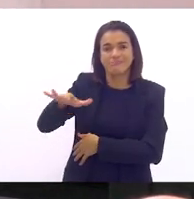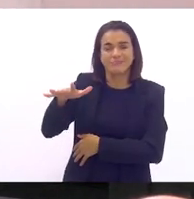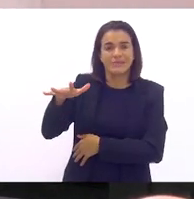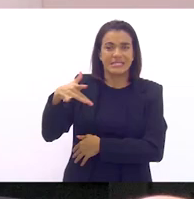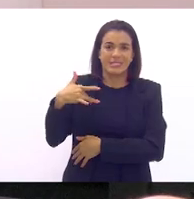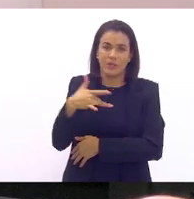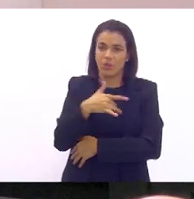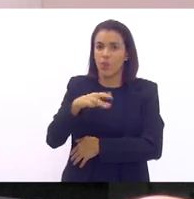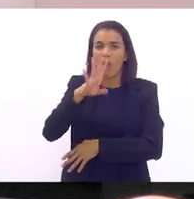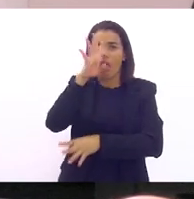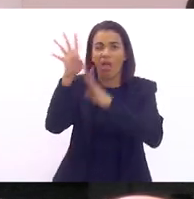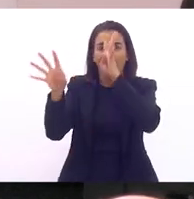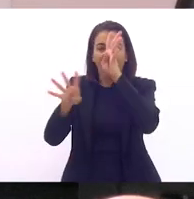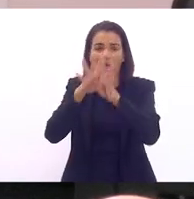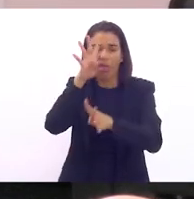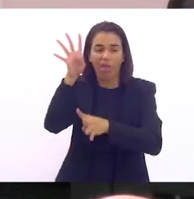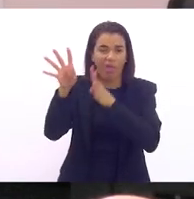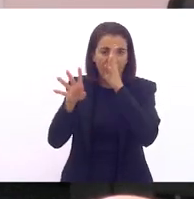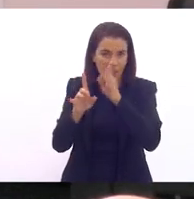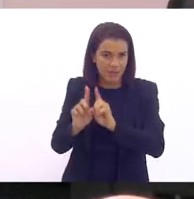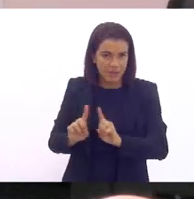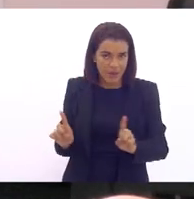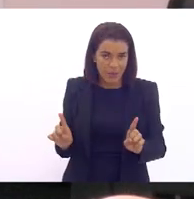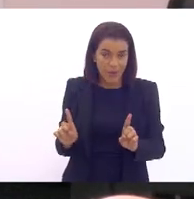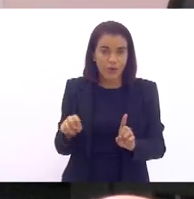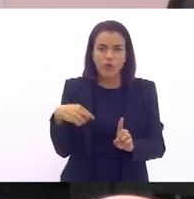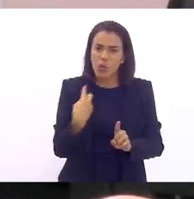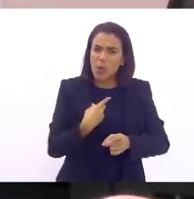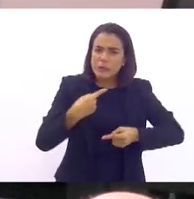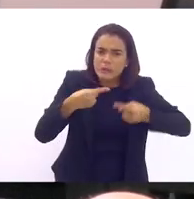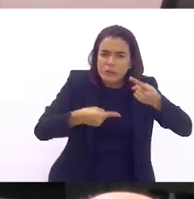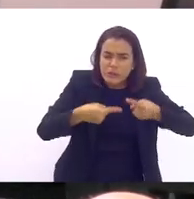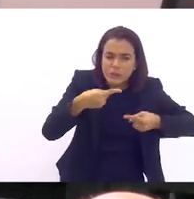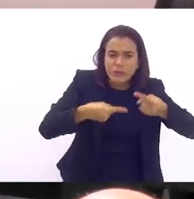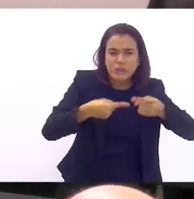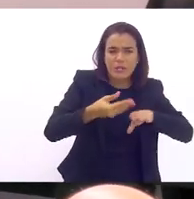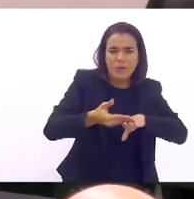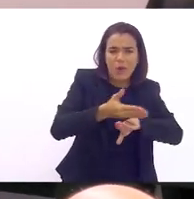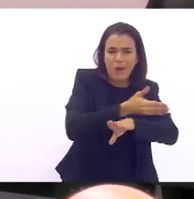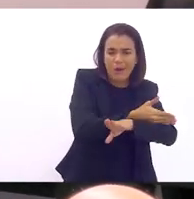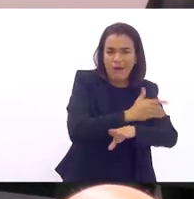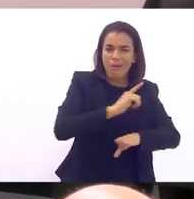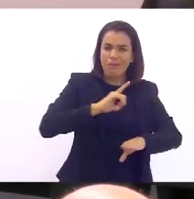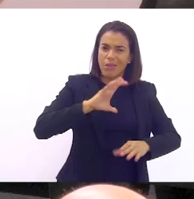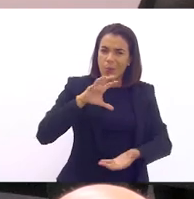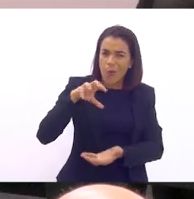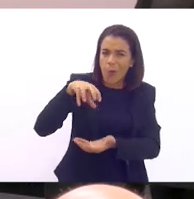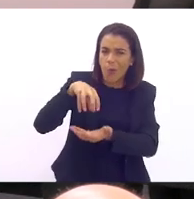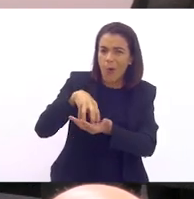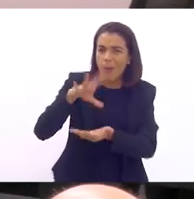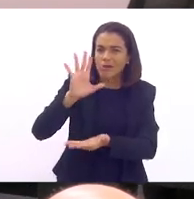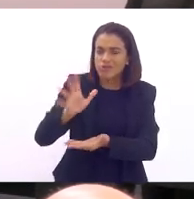nada inventado não é Mauro a gente discutiu antes tinha um complexo já desenvolvido no âmbito da